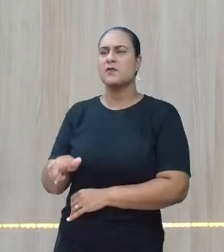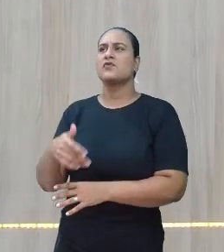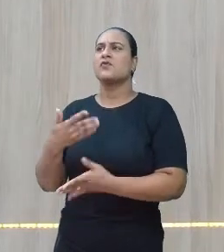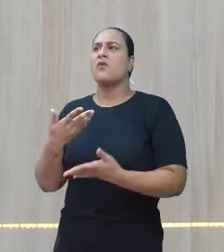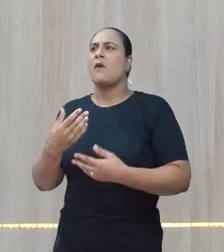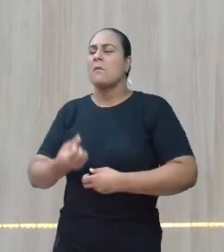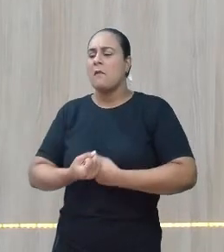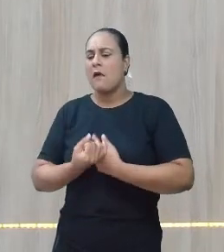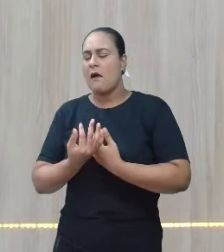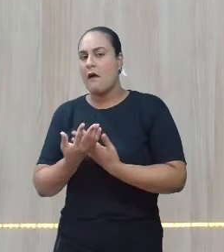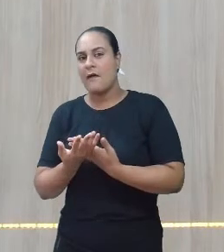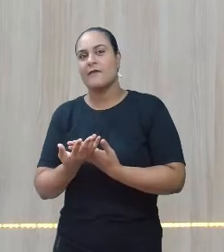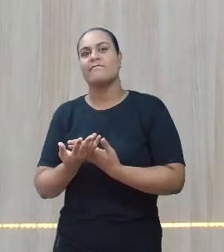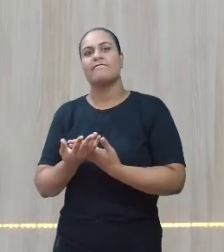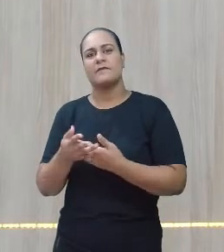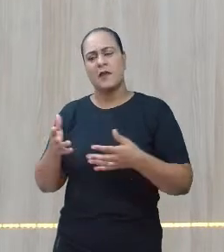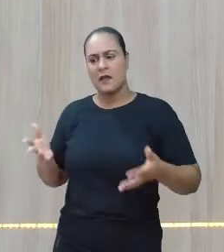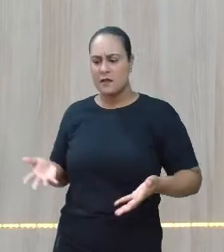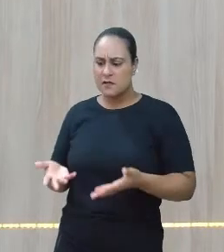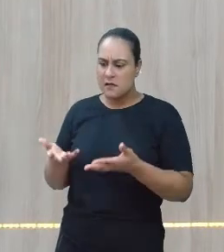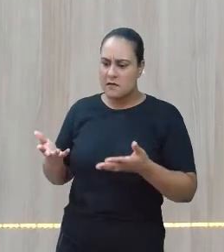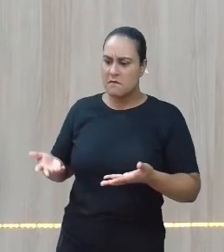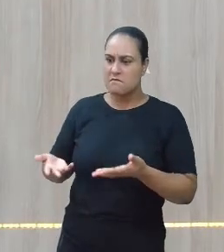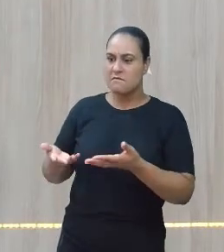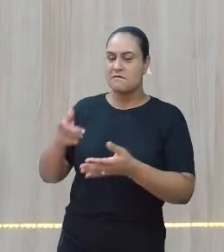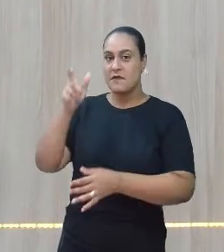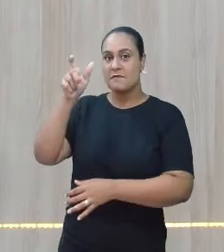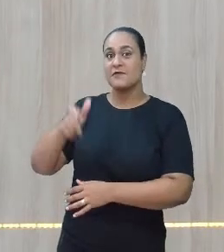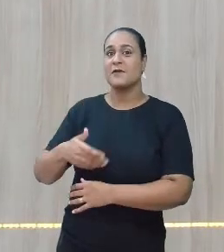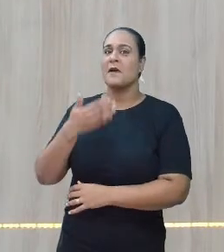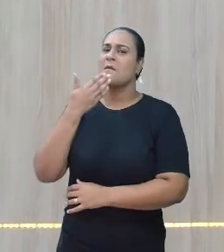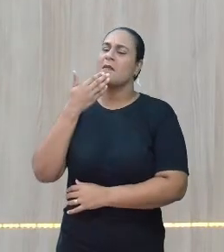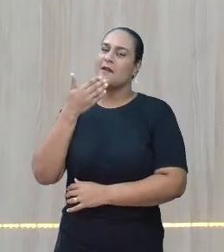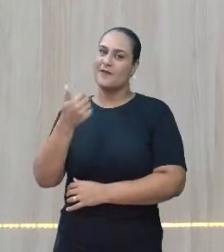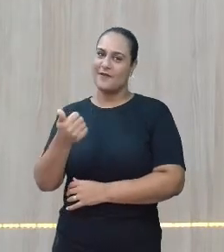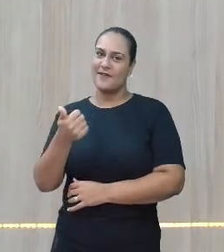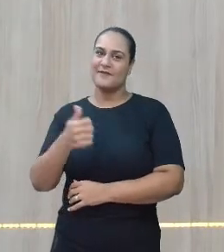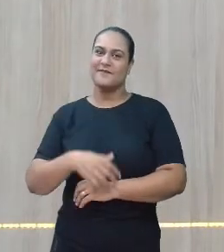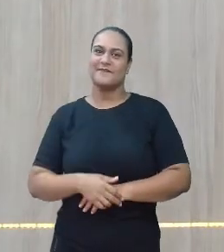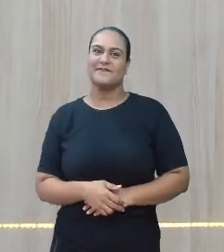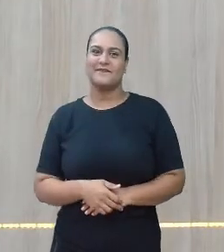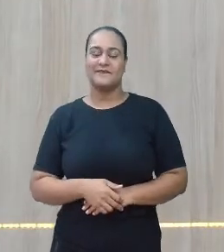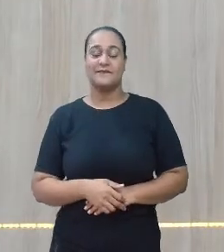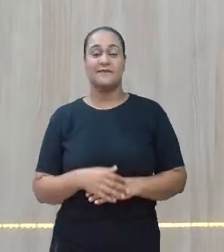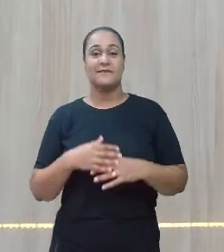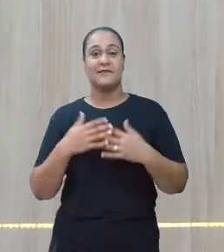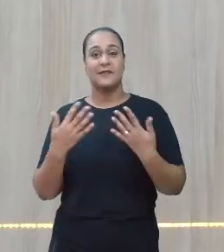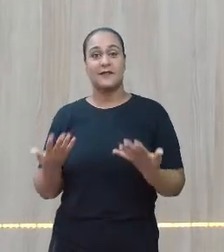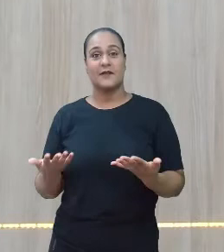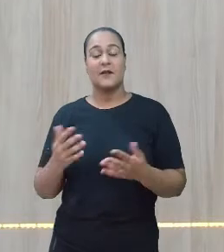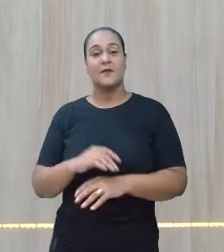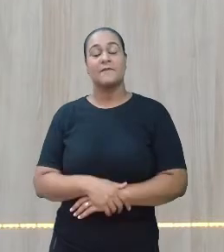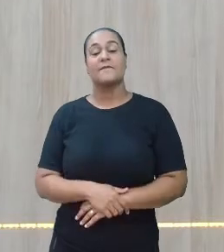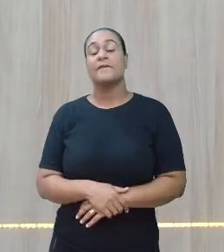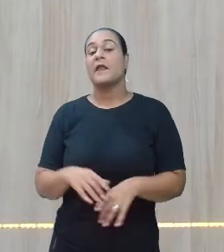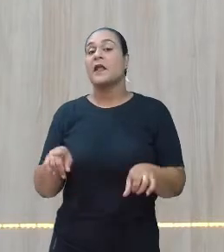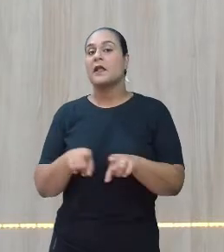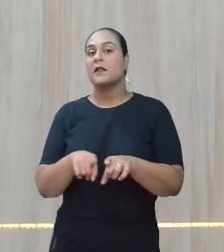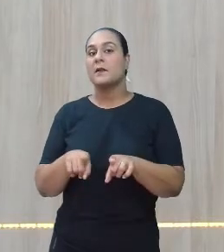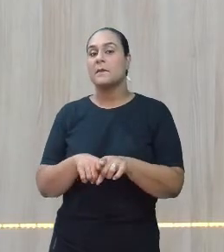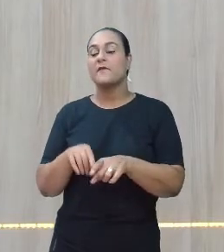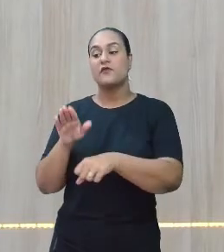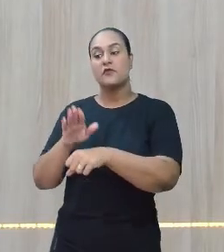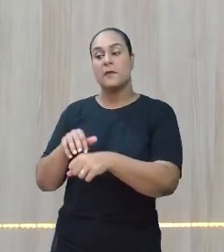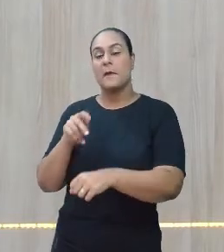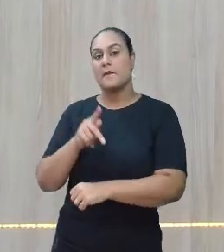e dá aquele incentivo para melhorar aí a questão do humor. E para falar um pouquinho de Setembro Amarelo, eu também vou chamar a